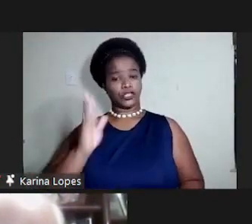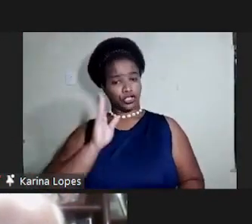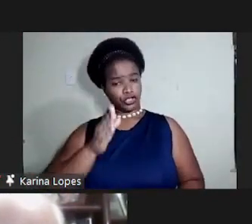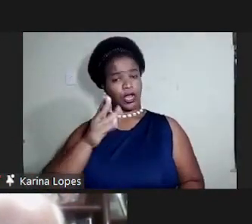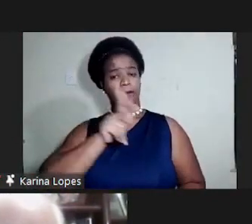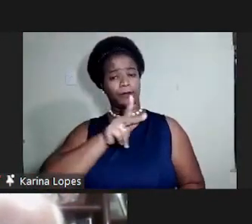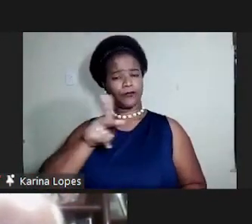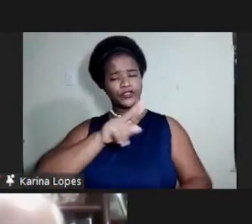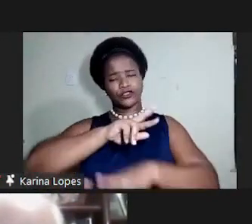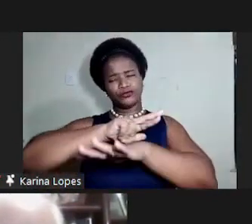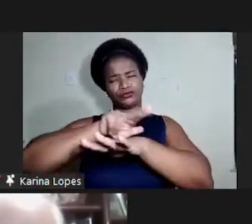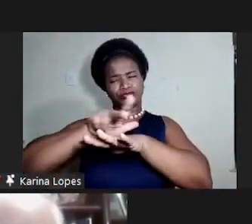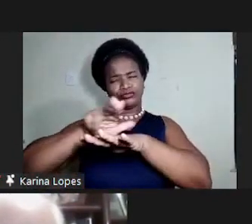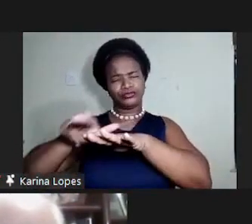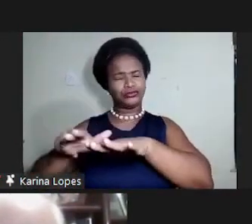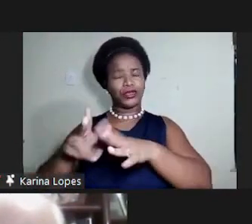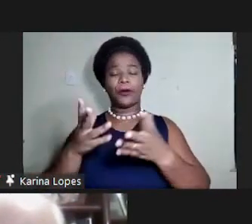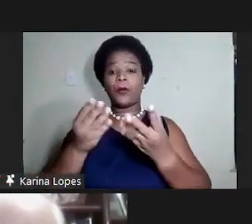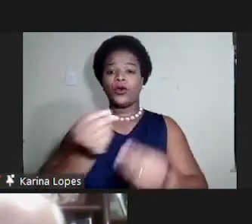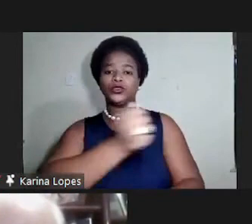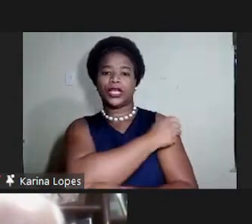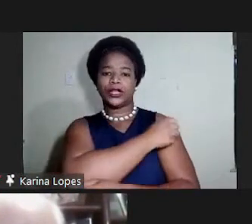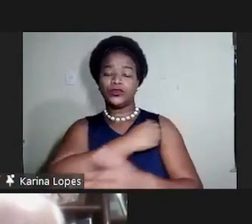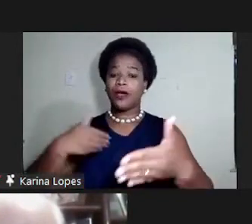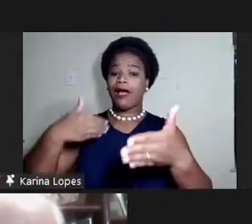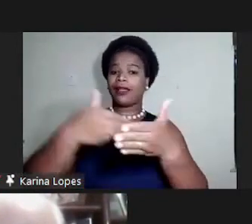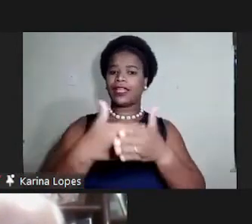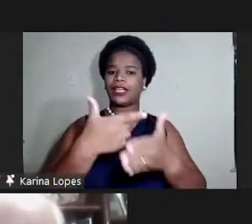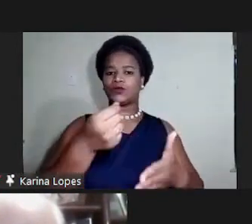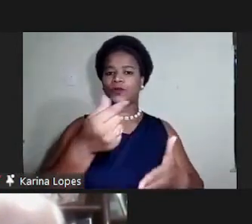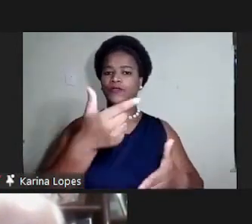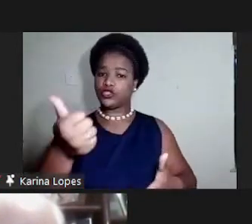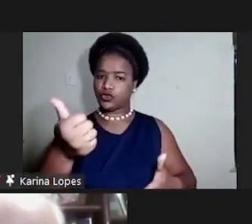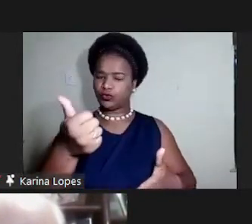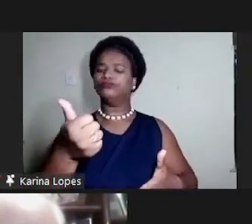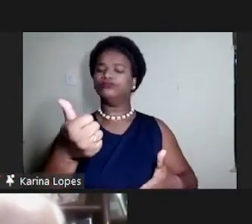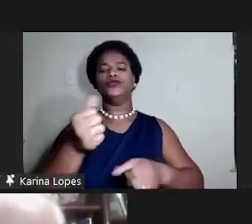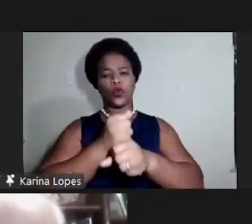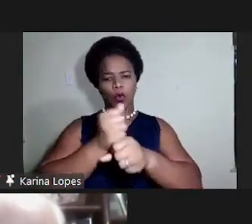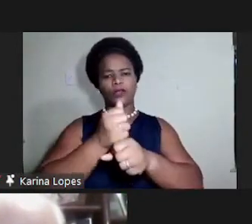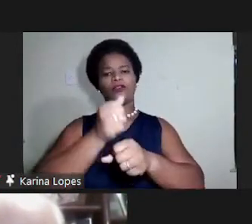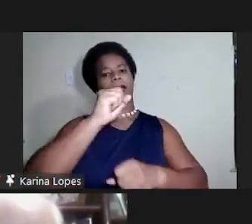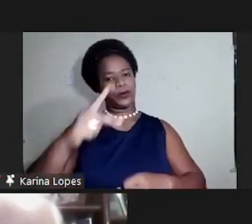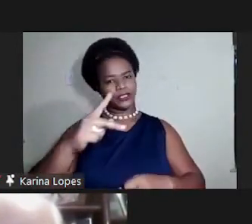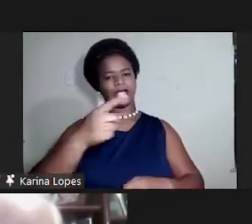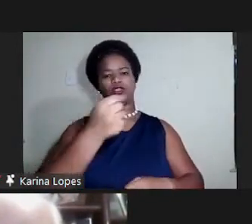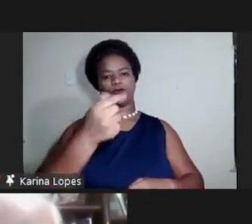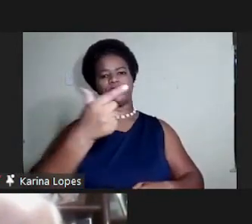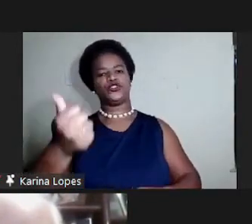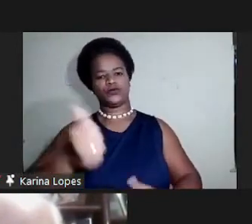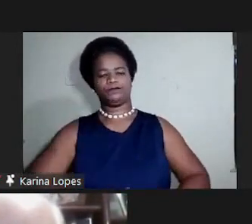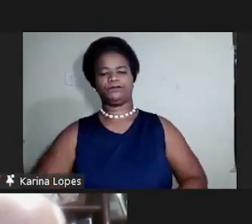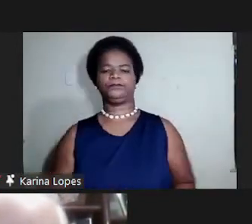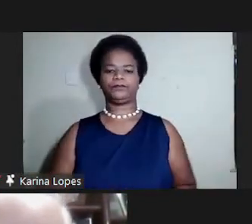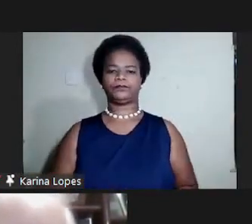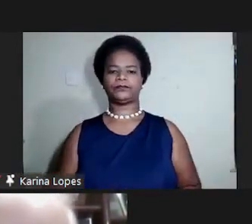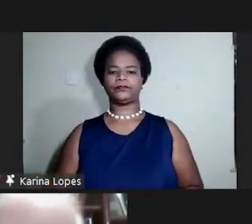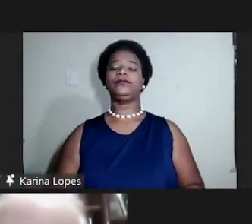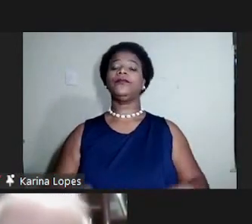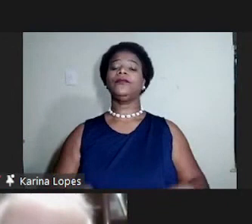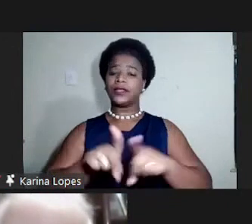estudantes até 2021, ano de sua aposentadoria. Teve ampla inserção em Juiz de